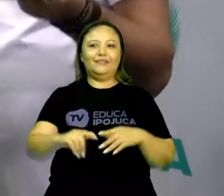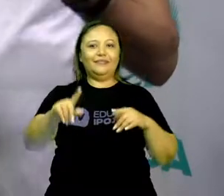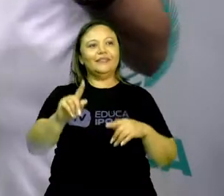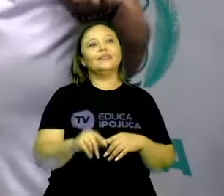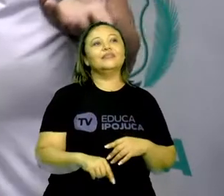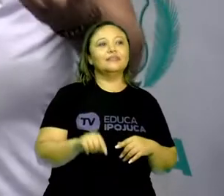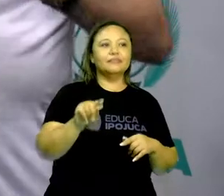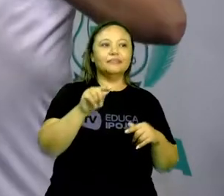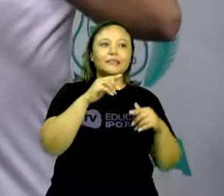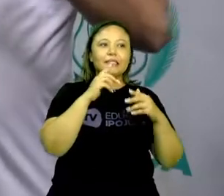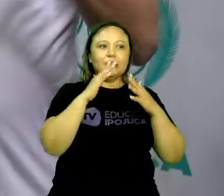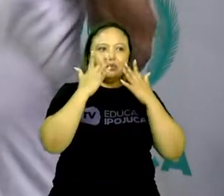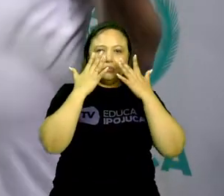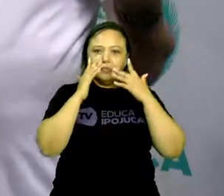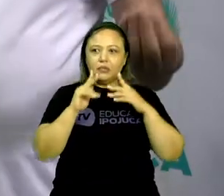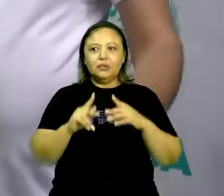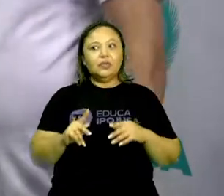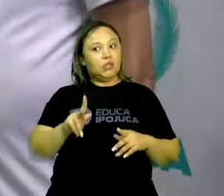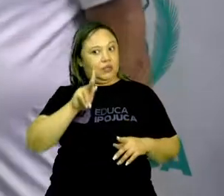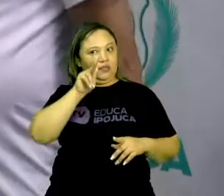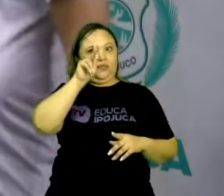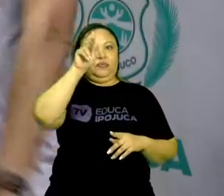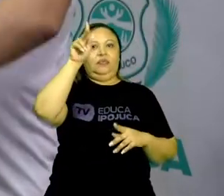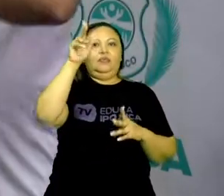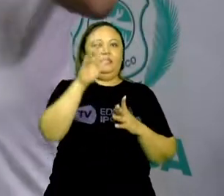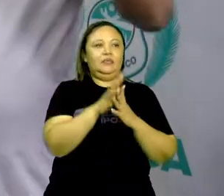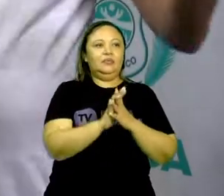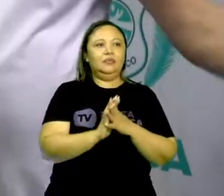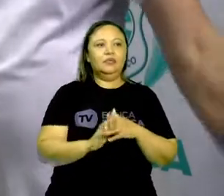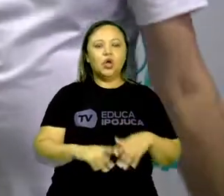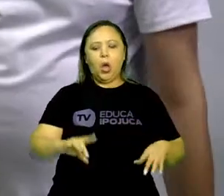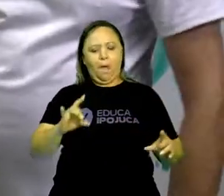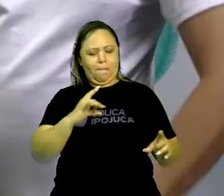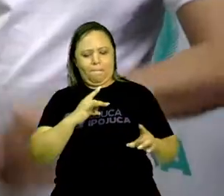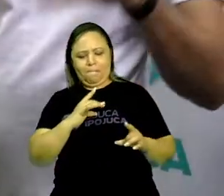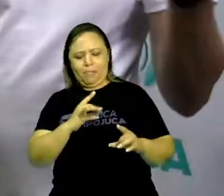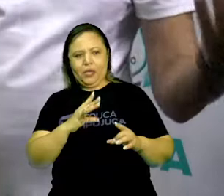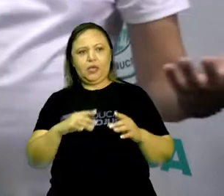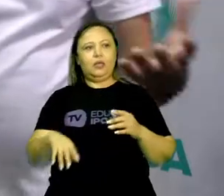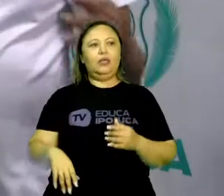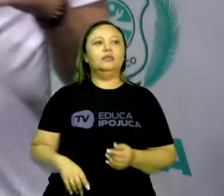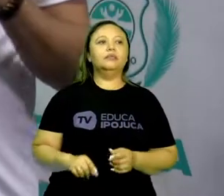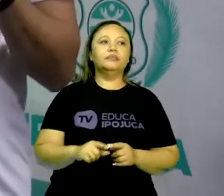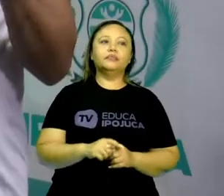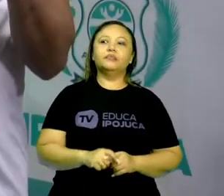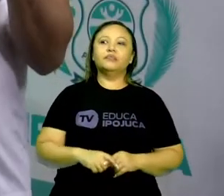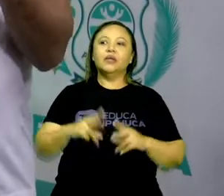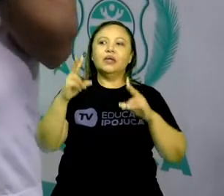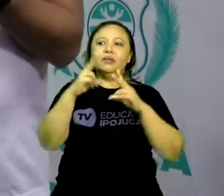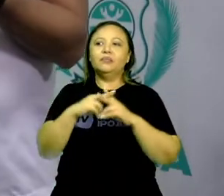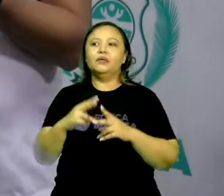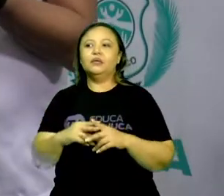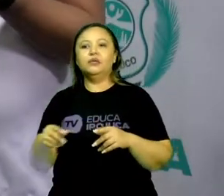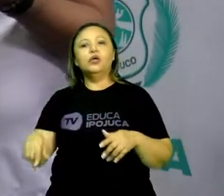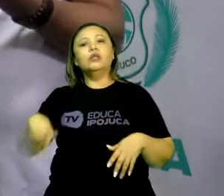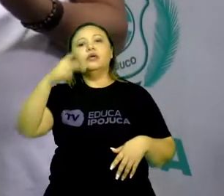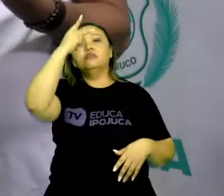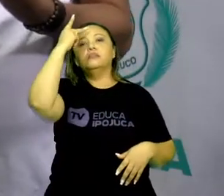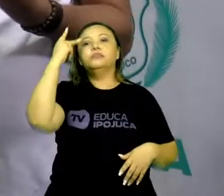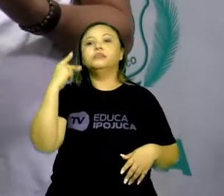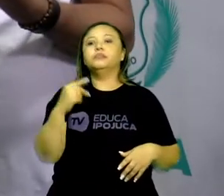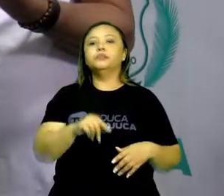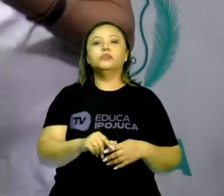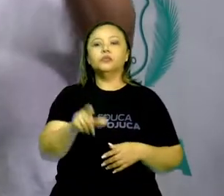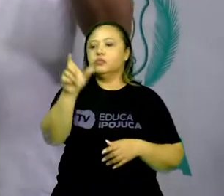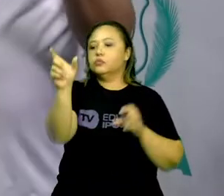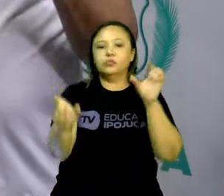né? Vai falar dos dramas, dos medos, das tretas do cidadão comum, do